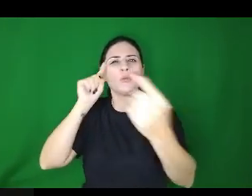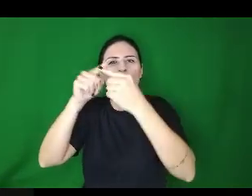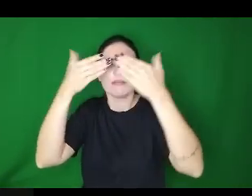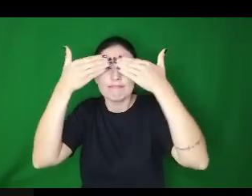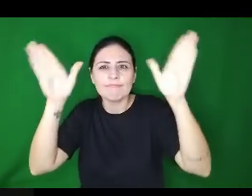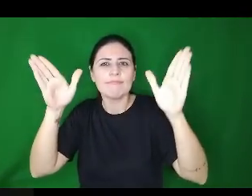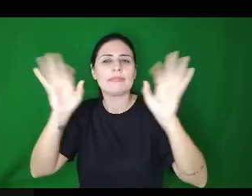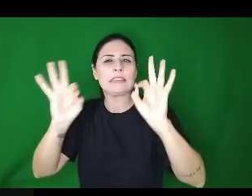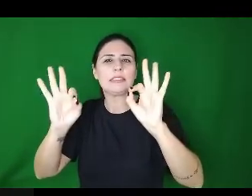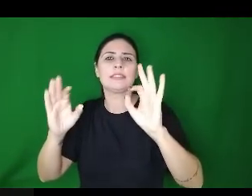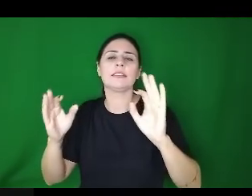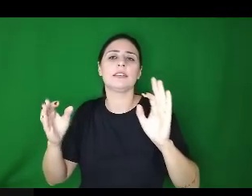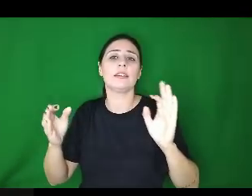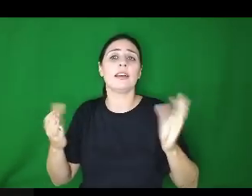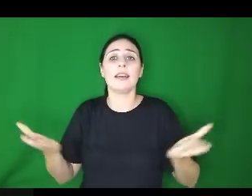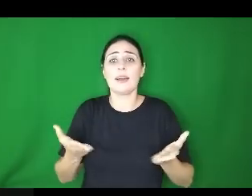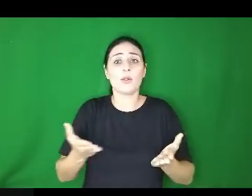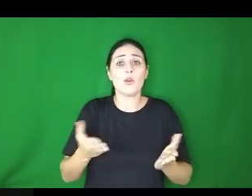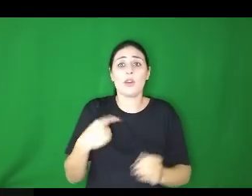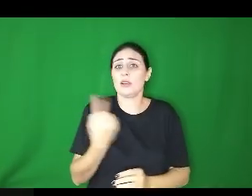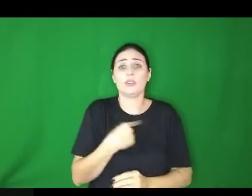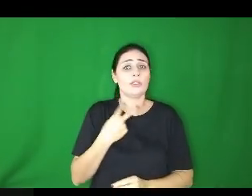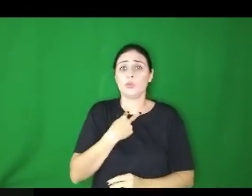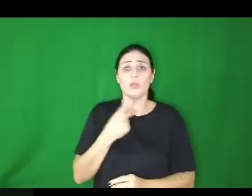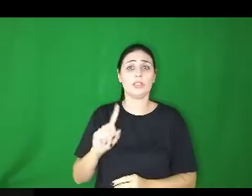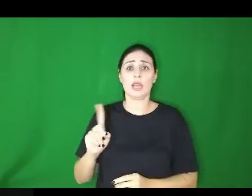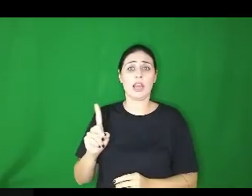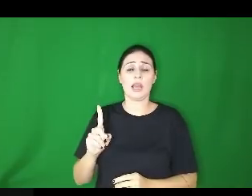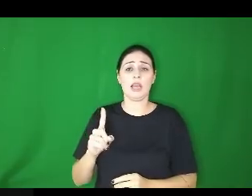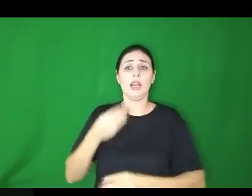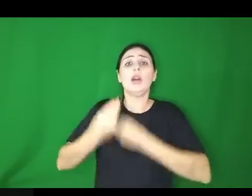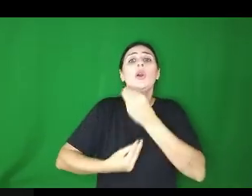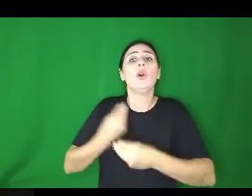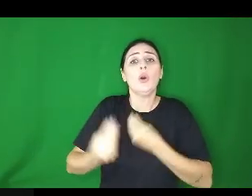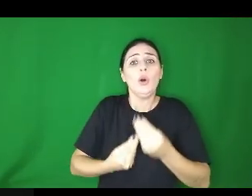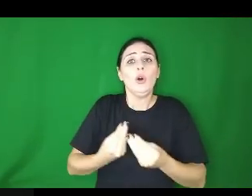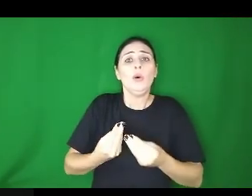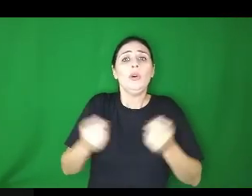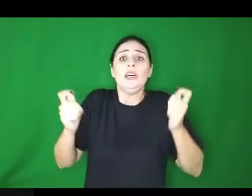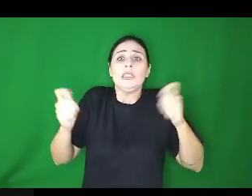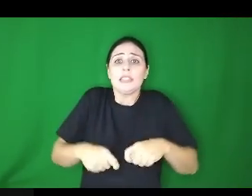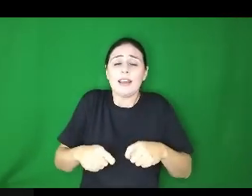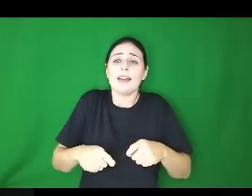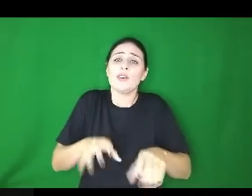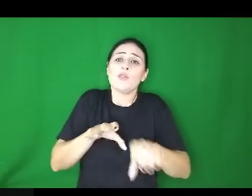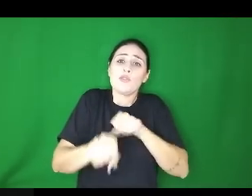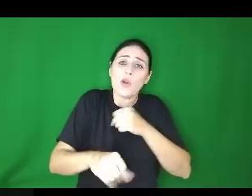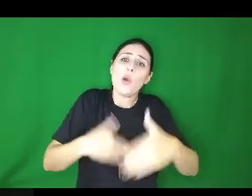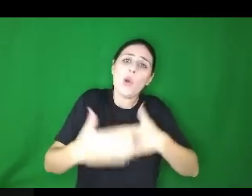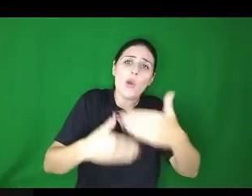paciência, né? Ter paciência porque não está bom para ninguém, não está bom né? Não é